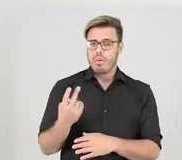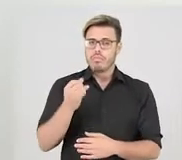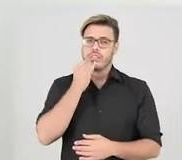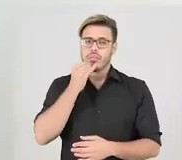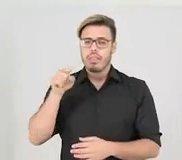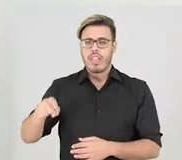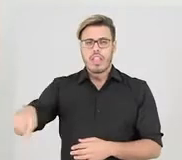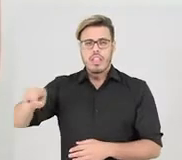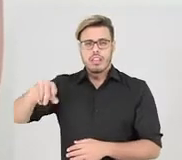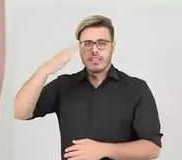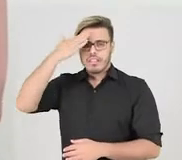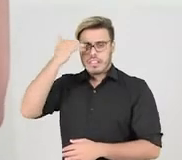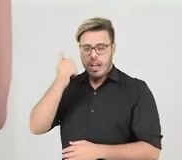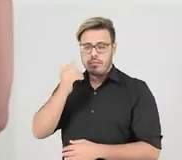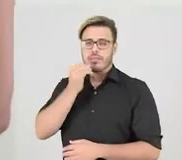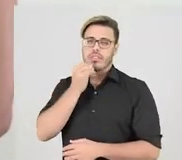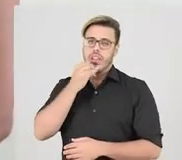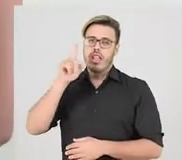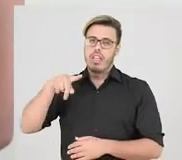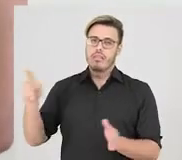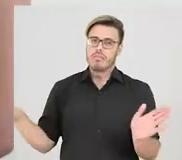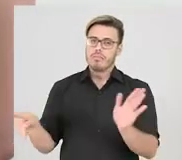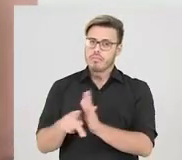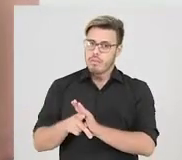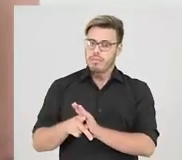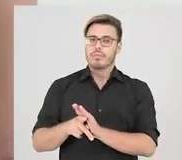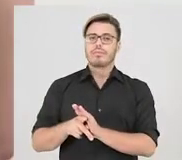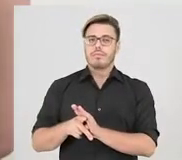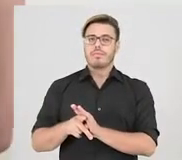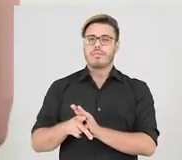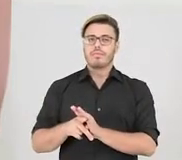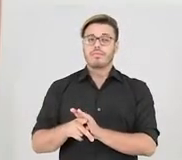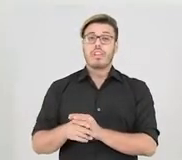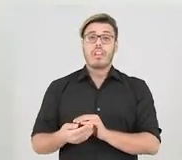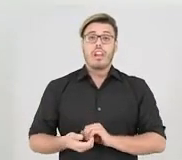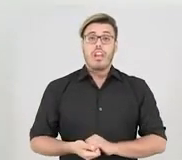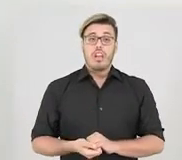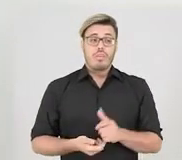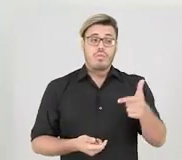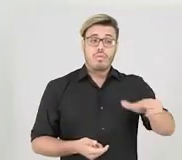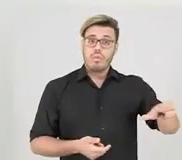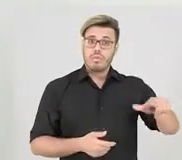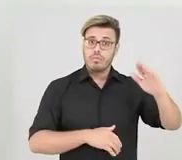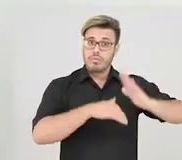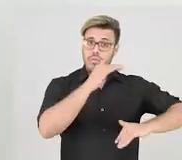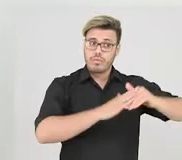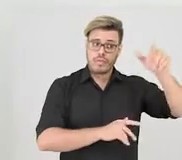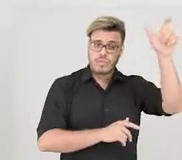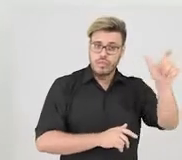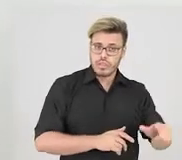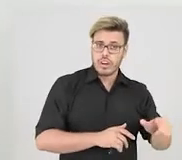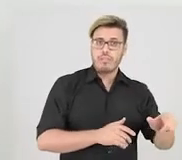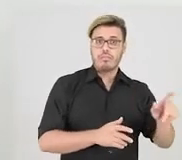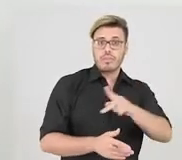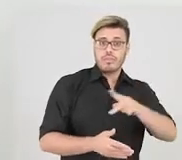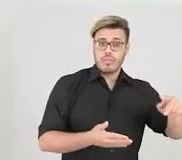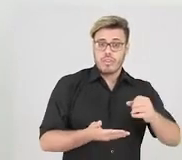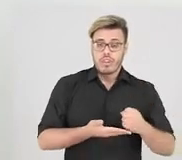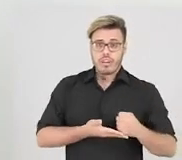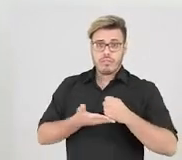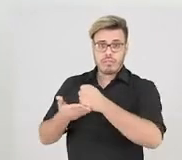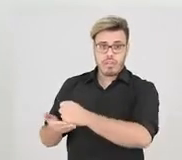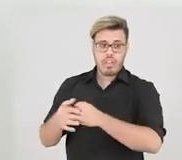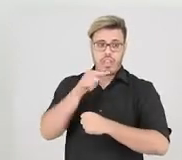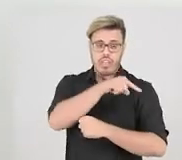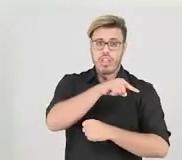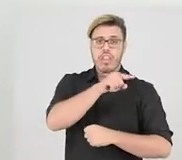são especialistas em suas áreas. E o professor que apoia o professor regente, o professor da educação especial,